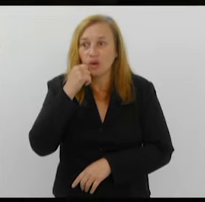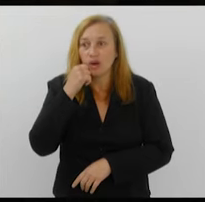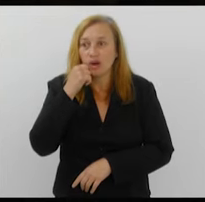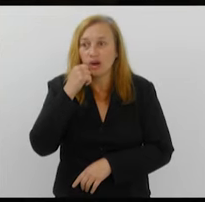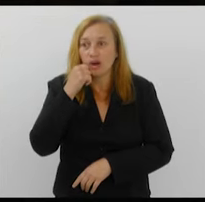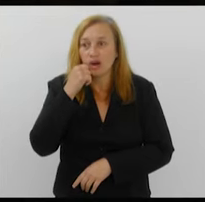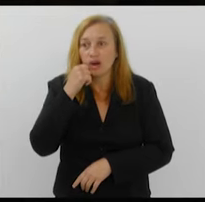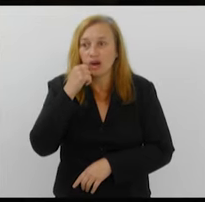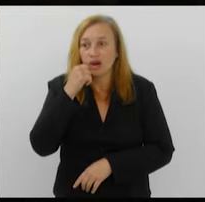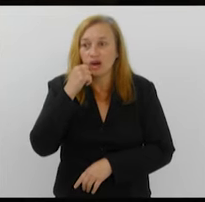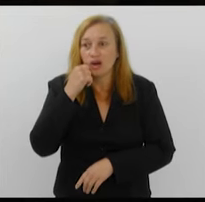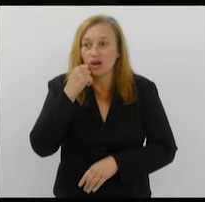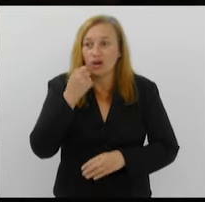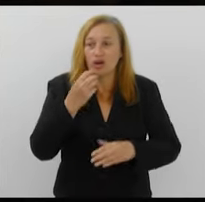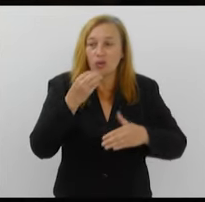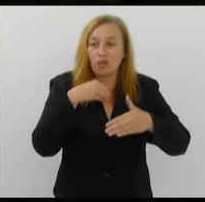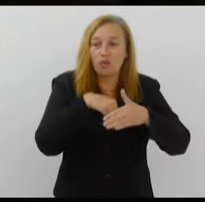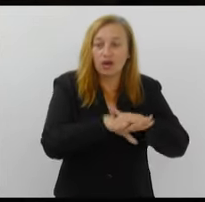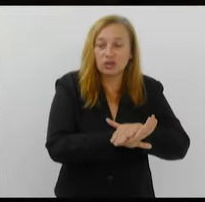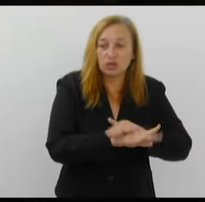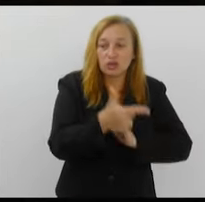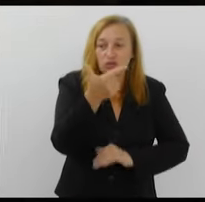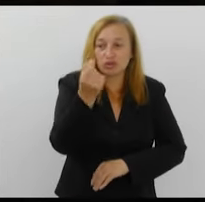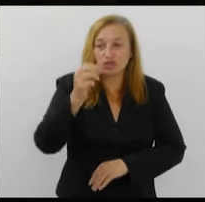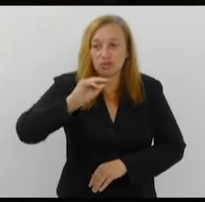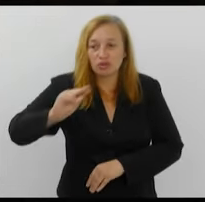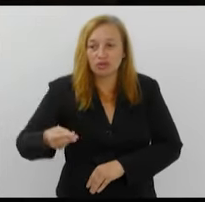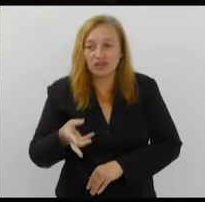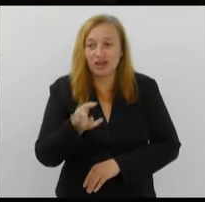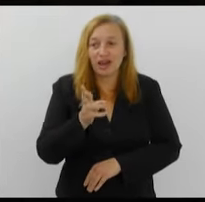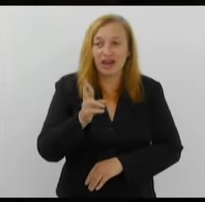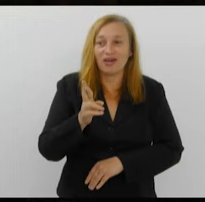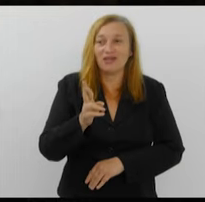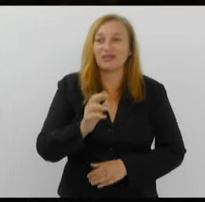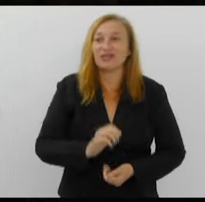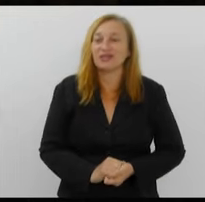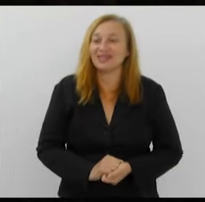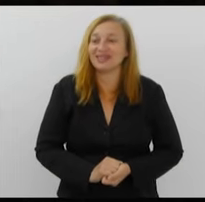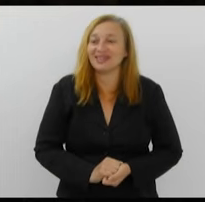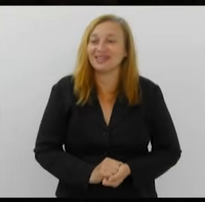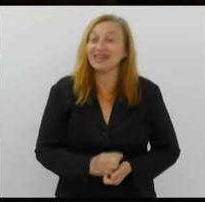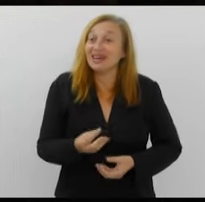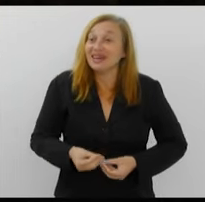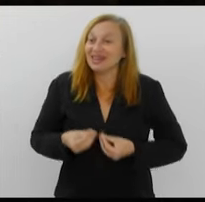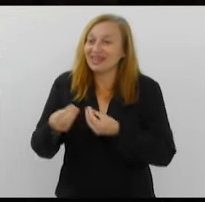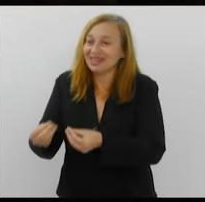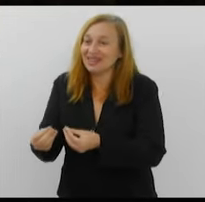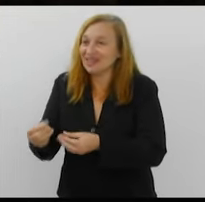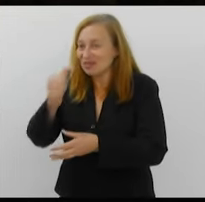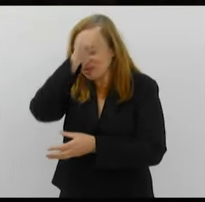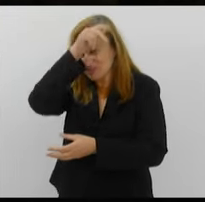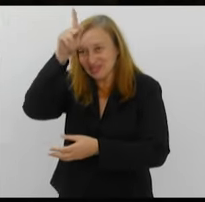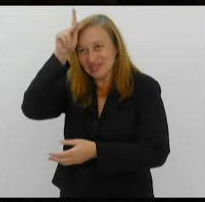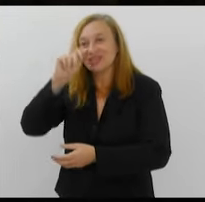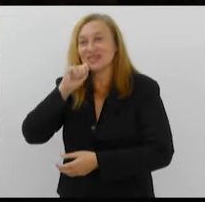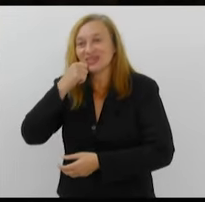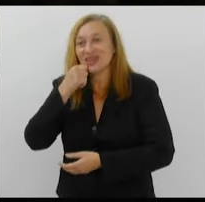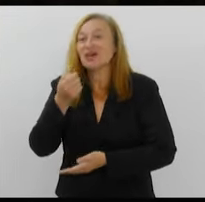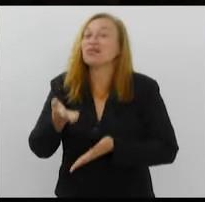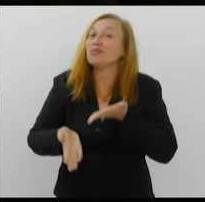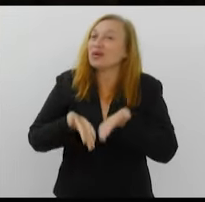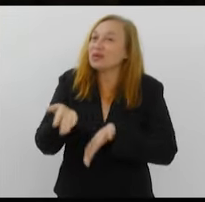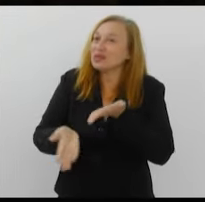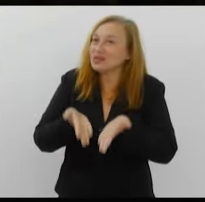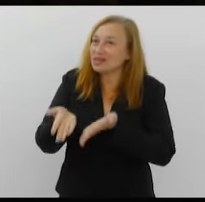de reais que a Assembleia Legislativa aprovou, tirou do seu fundo e entregou à Prefeitura do Rio de Janeiro para cuidar